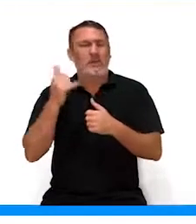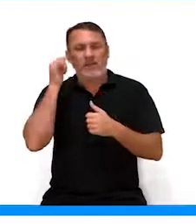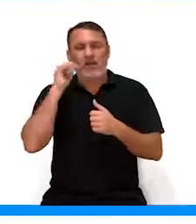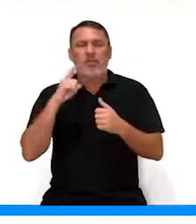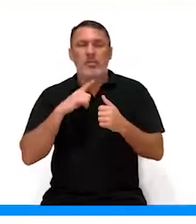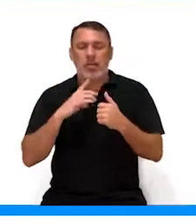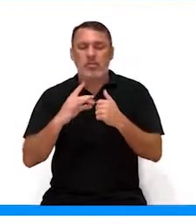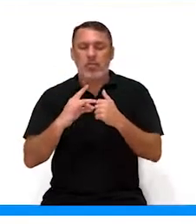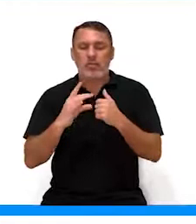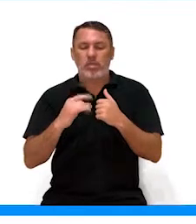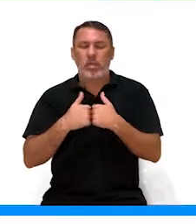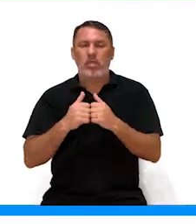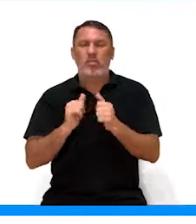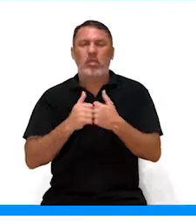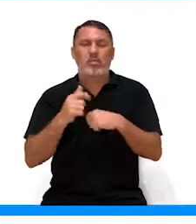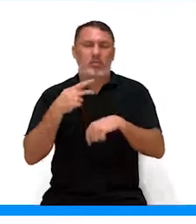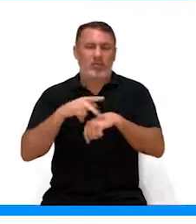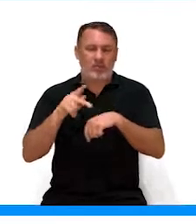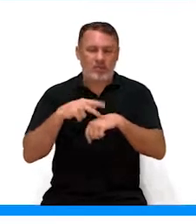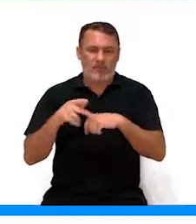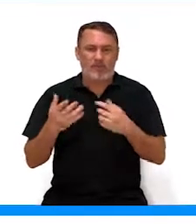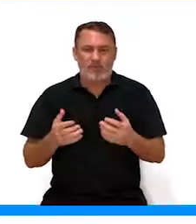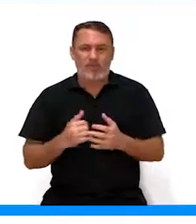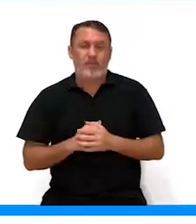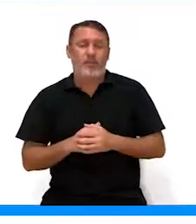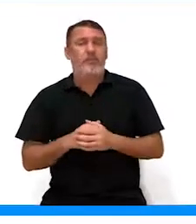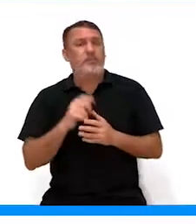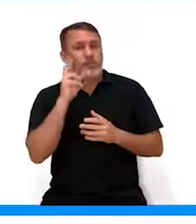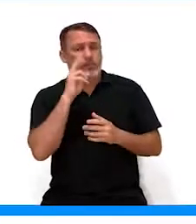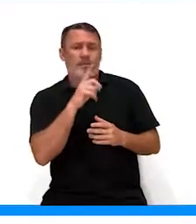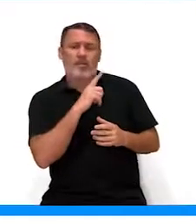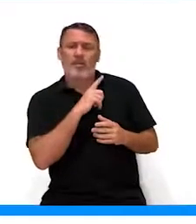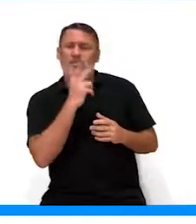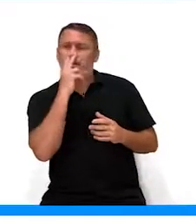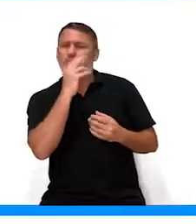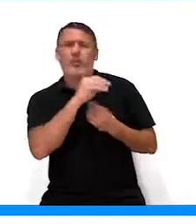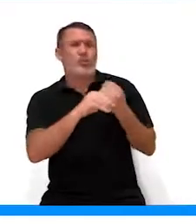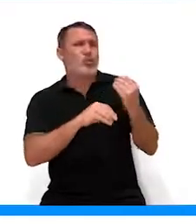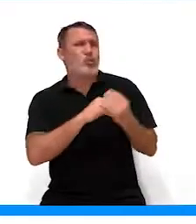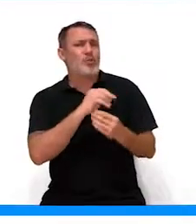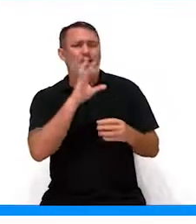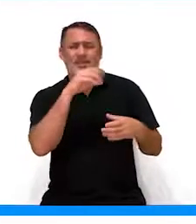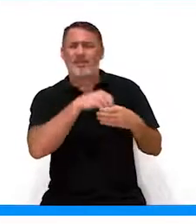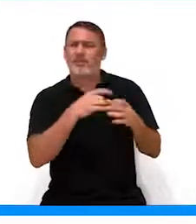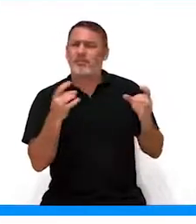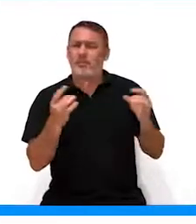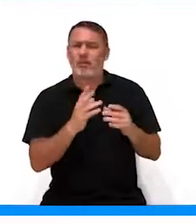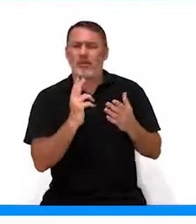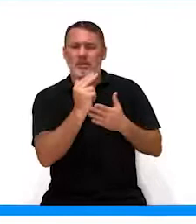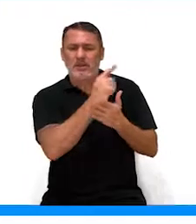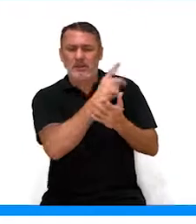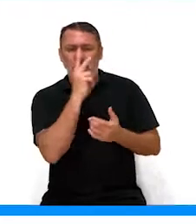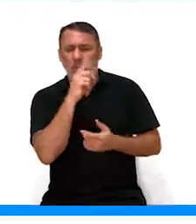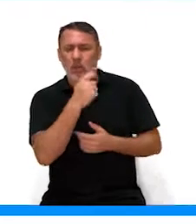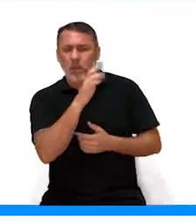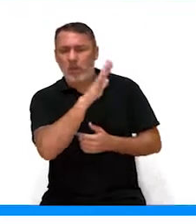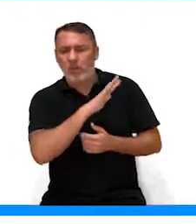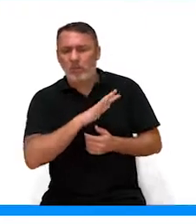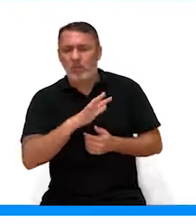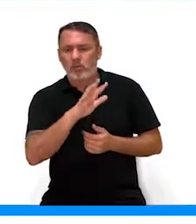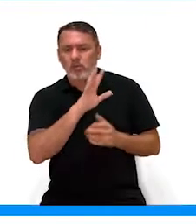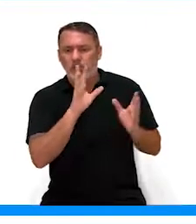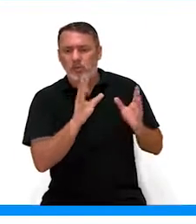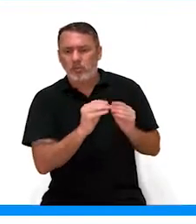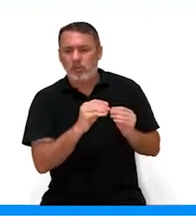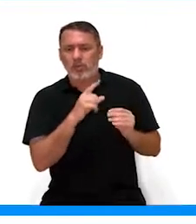sangue circulando ali, então o tecido sanguíneo também está presente. Então a gente tem um pouco de tudo, né? Então ele